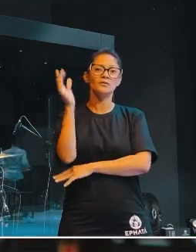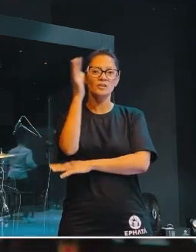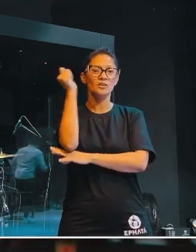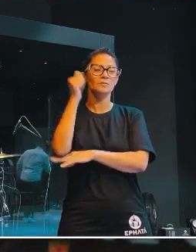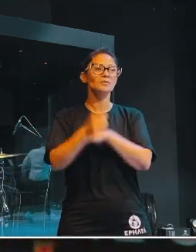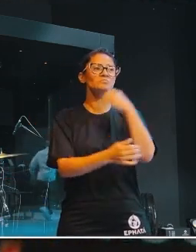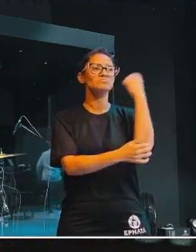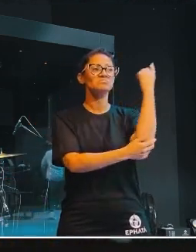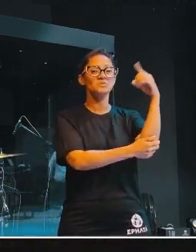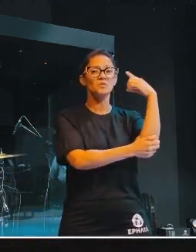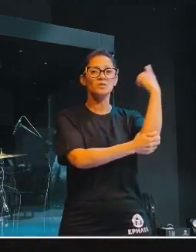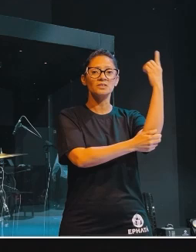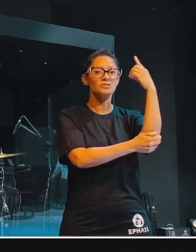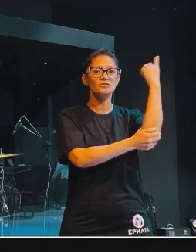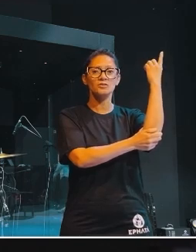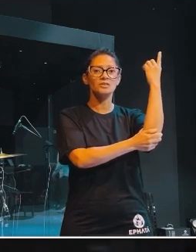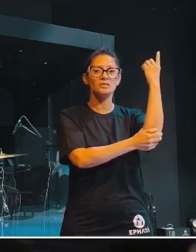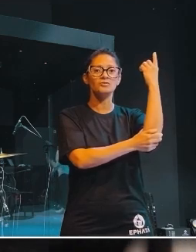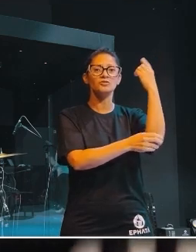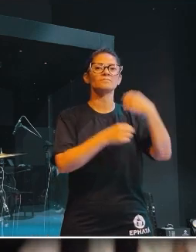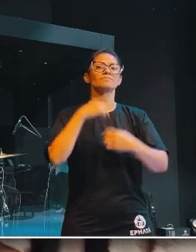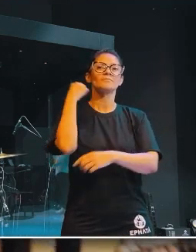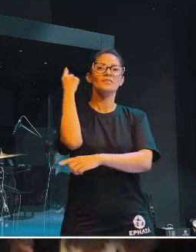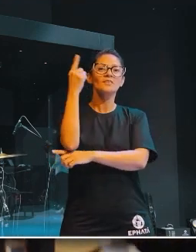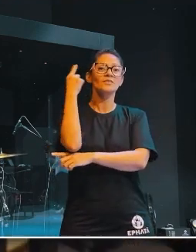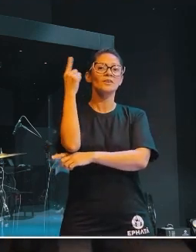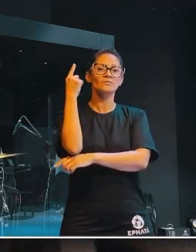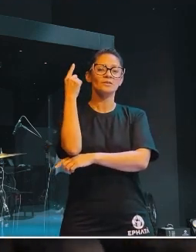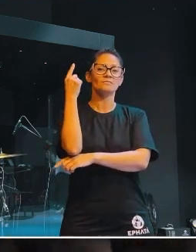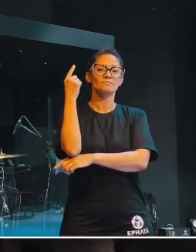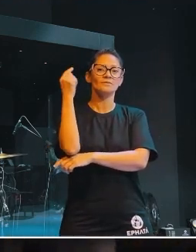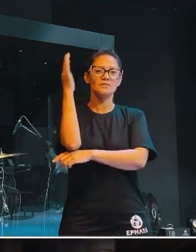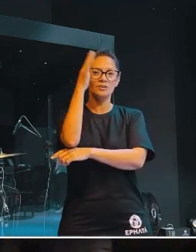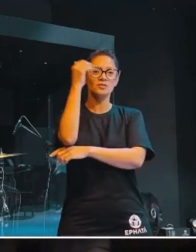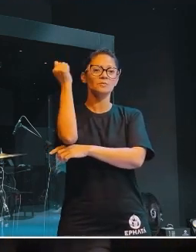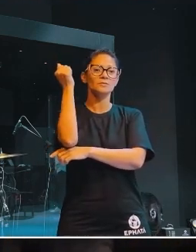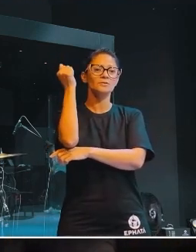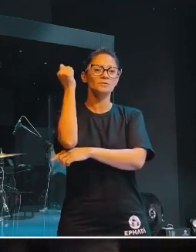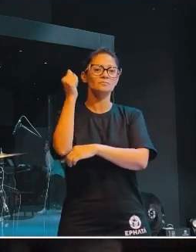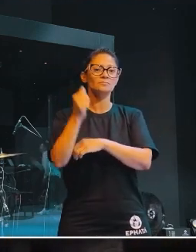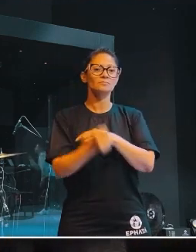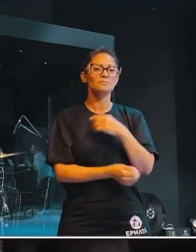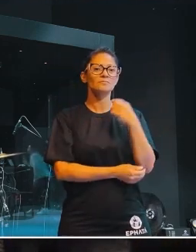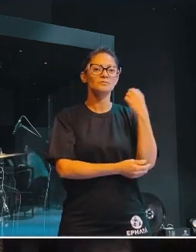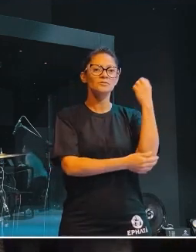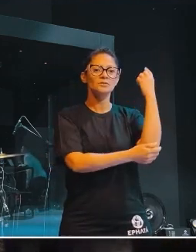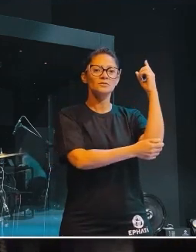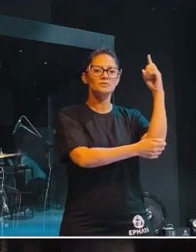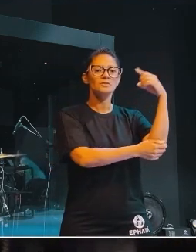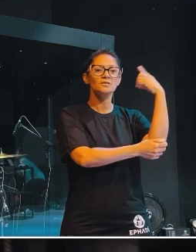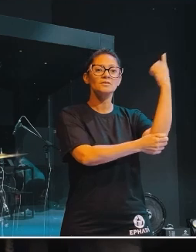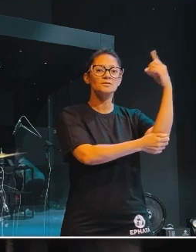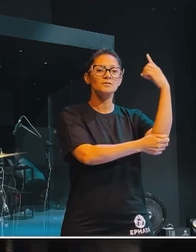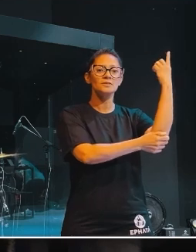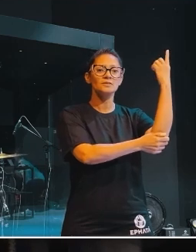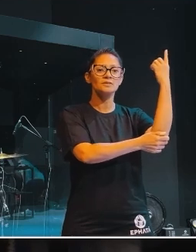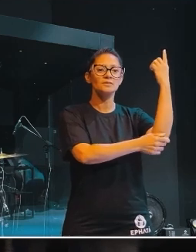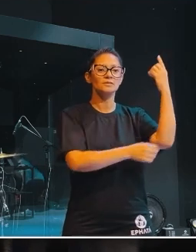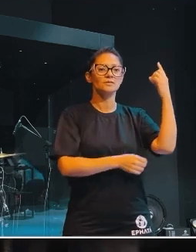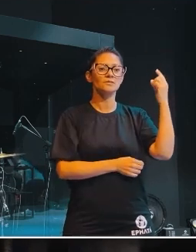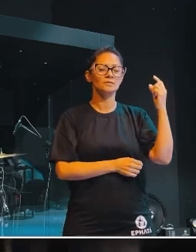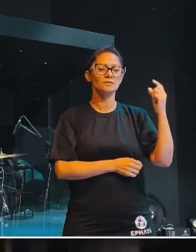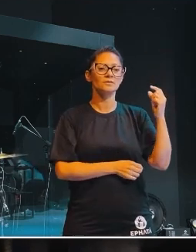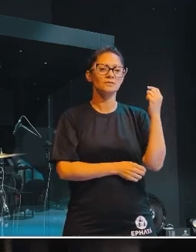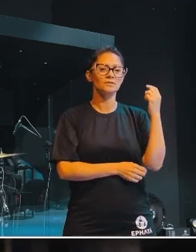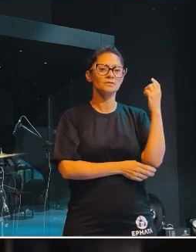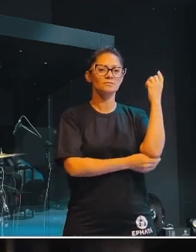gigante. Davi está chamando Golias de circunciso. Por quê? Porque incircuncisão fala de